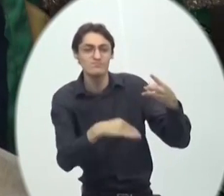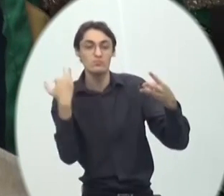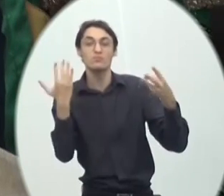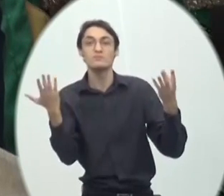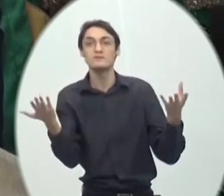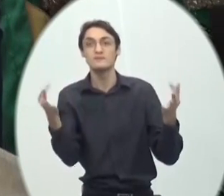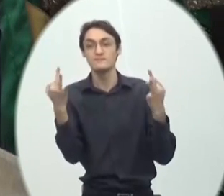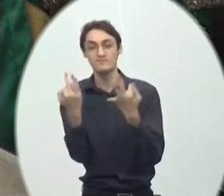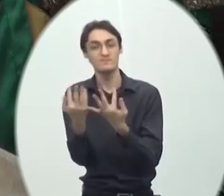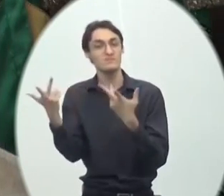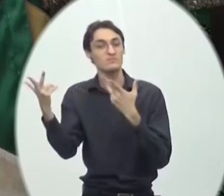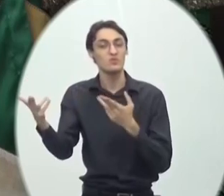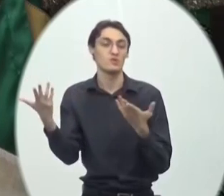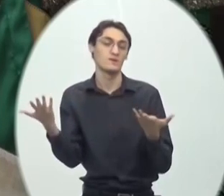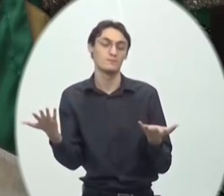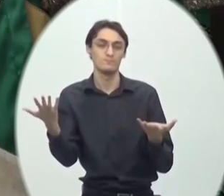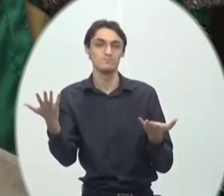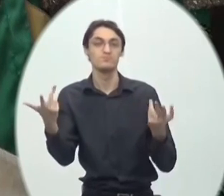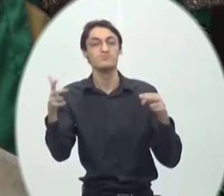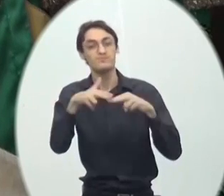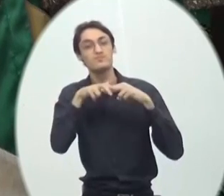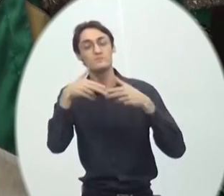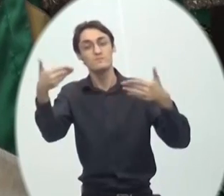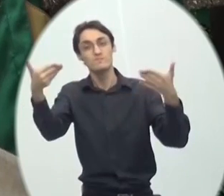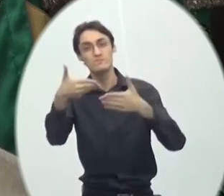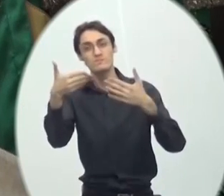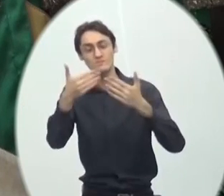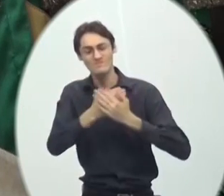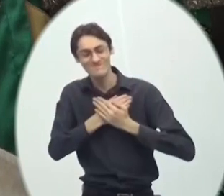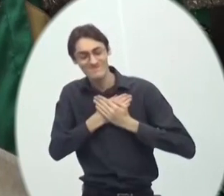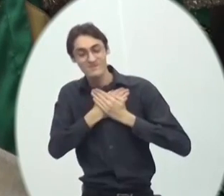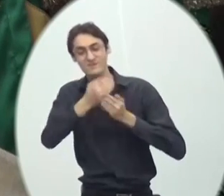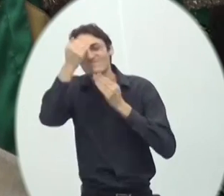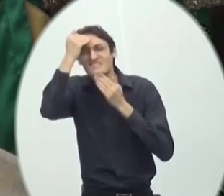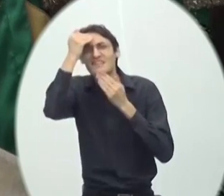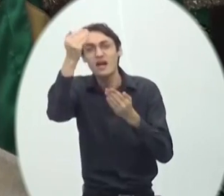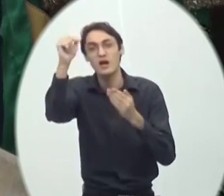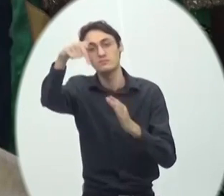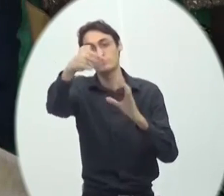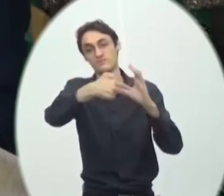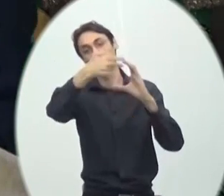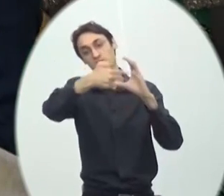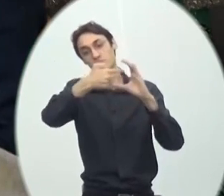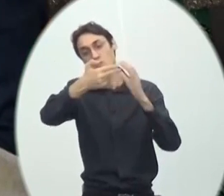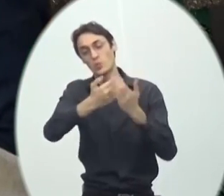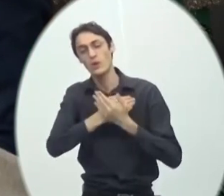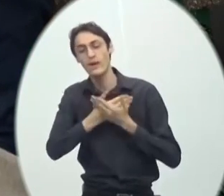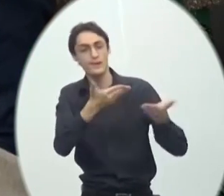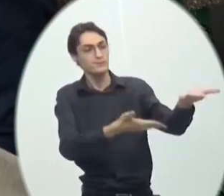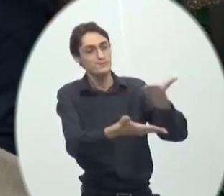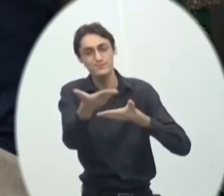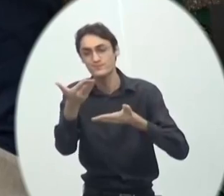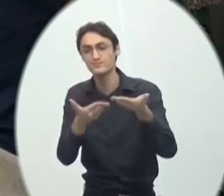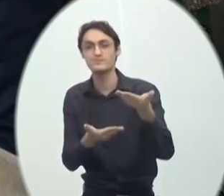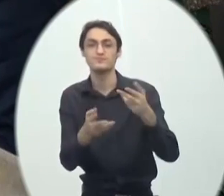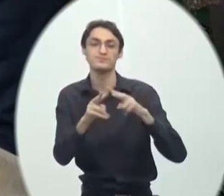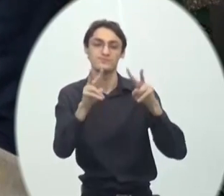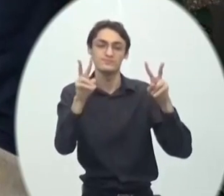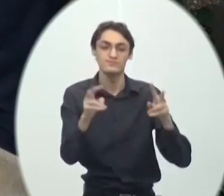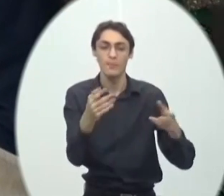família. Então eu quero manifestar minha gratidão a essa casa, pelo carinho como tratou esse